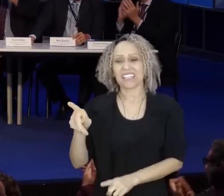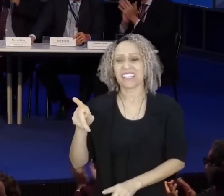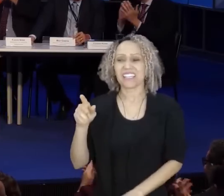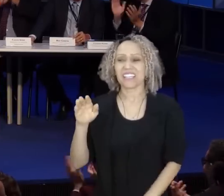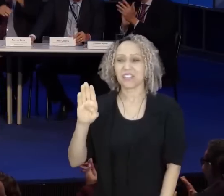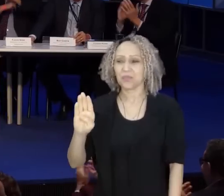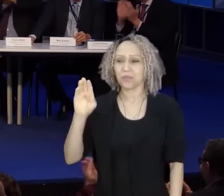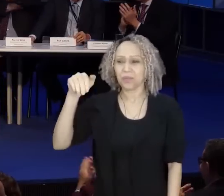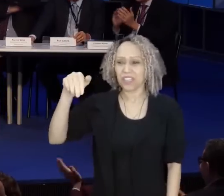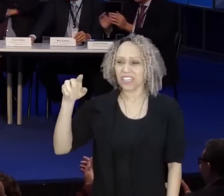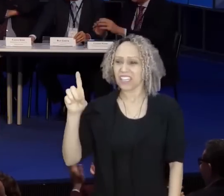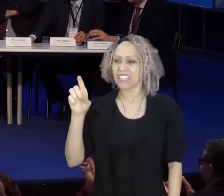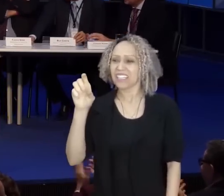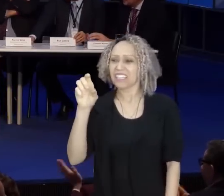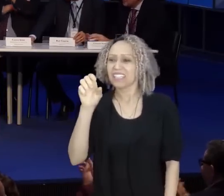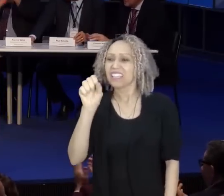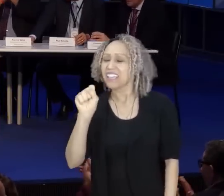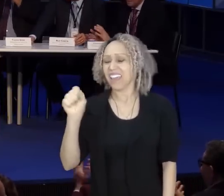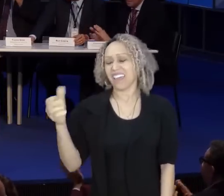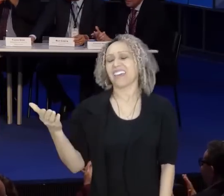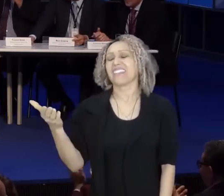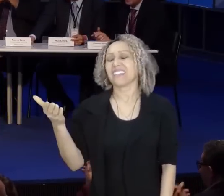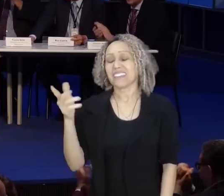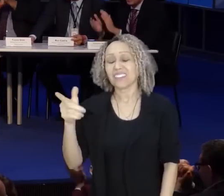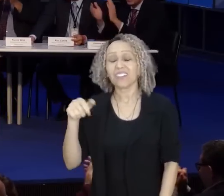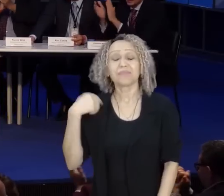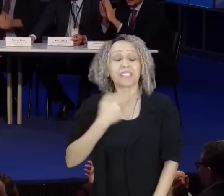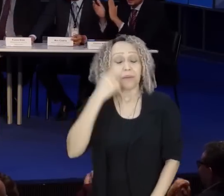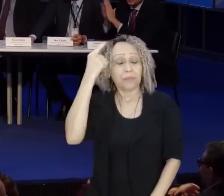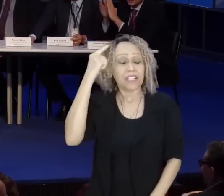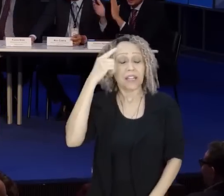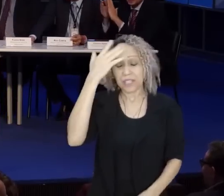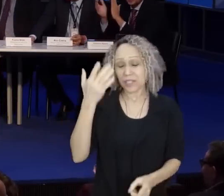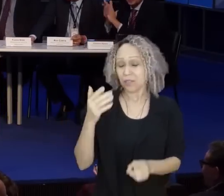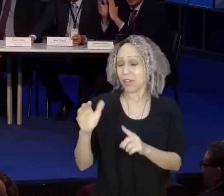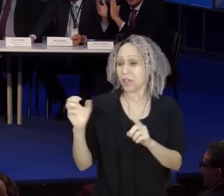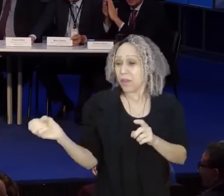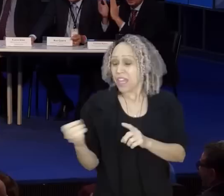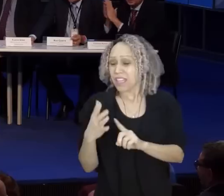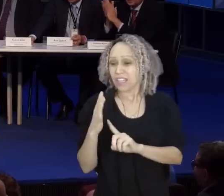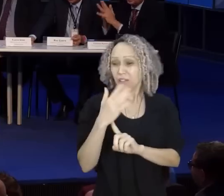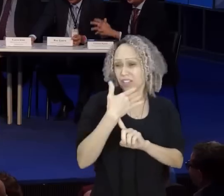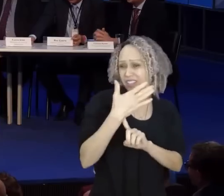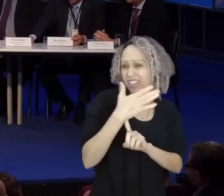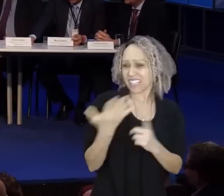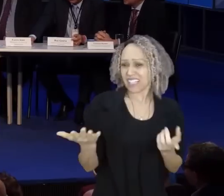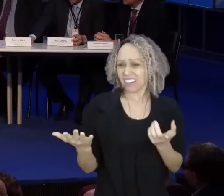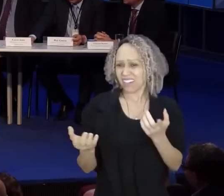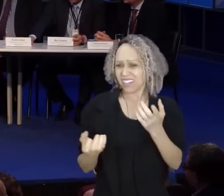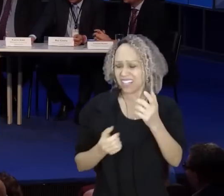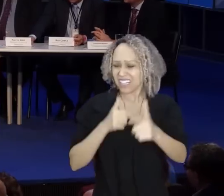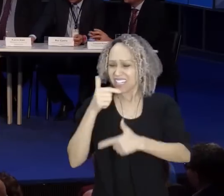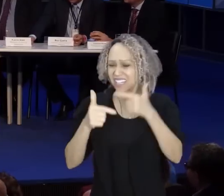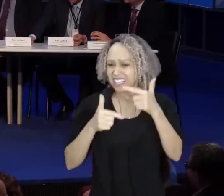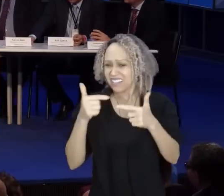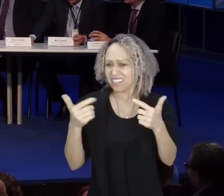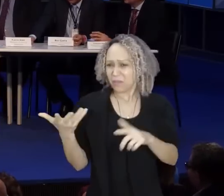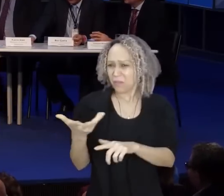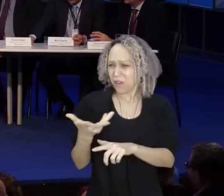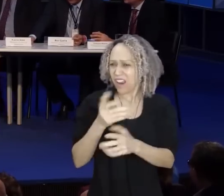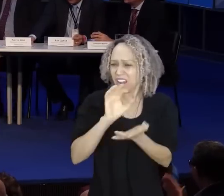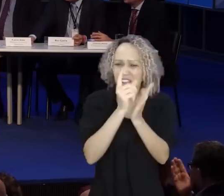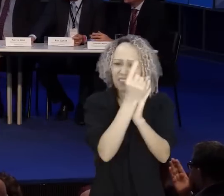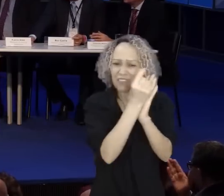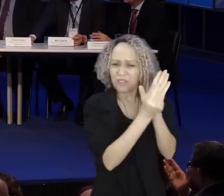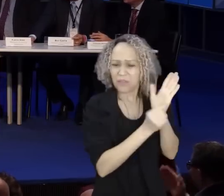pense em inovação tecnológica, de alguém que pense na geração de financiamento ao pequeno, ao grande, ao